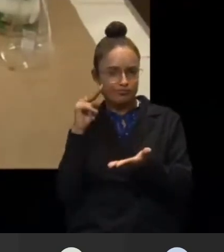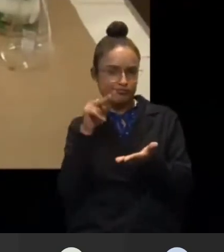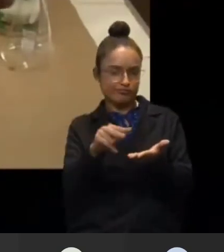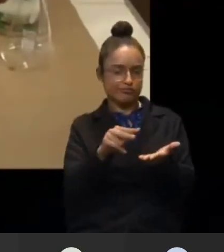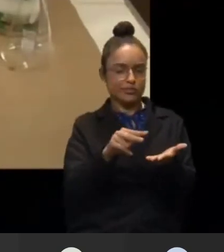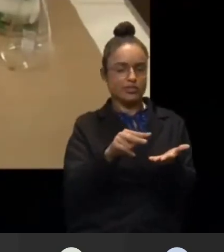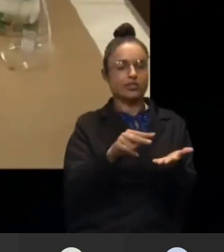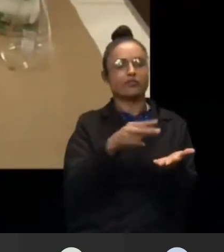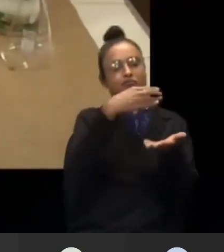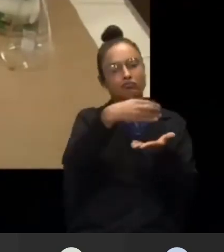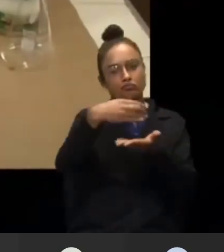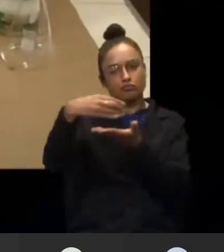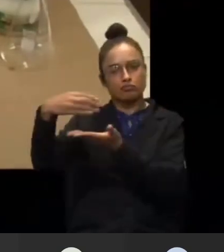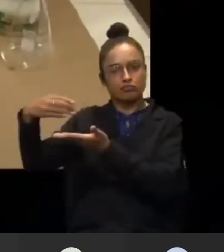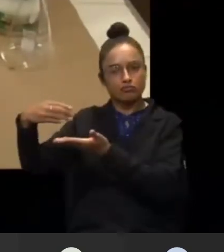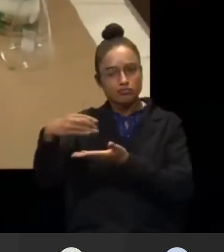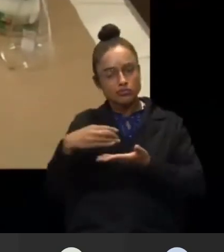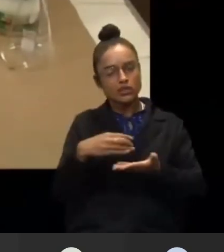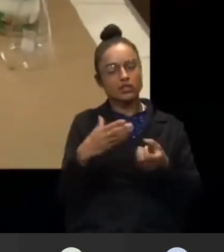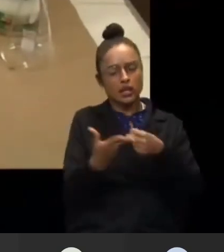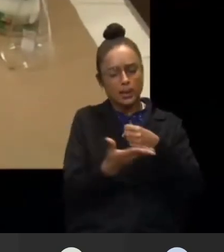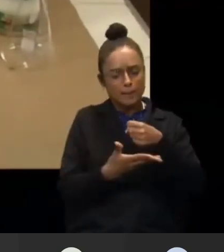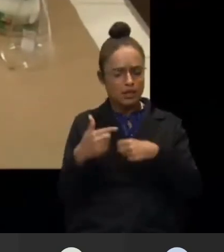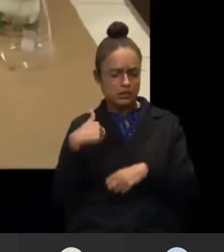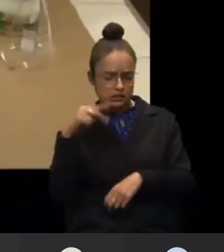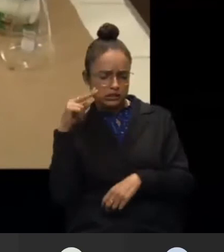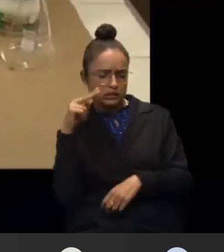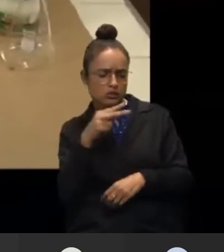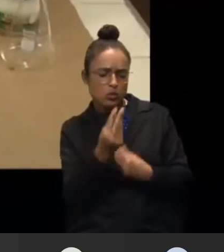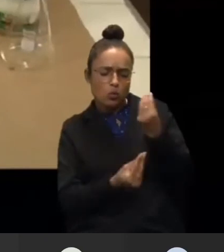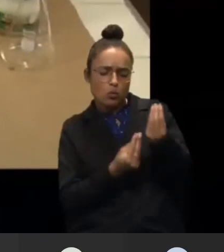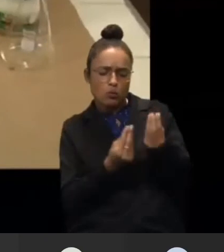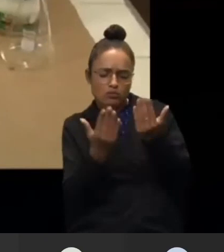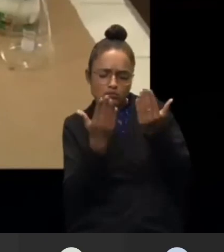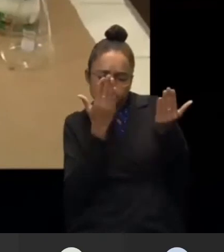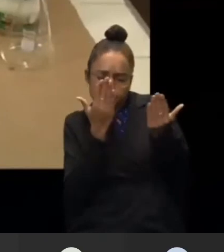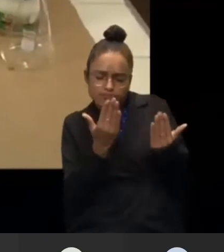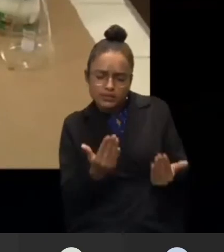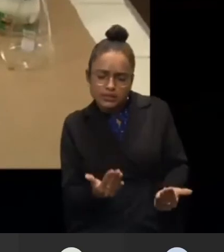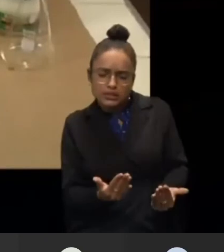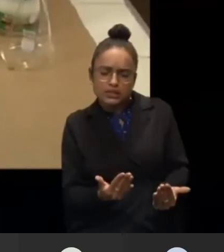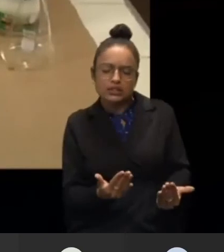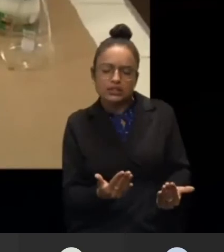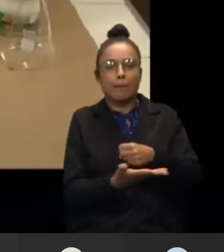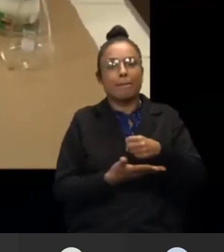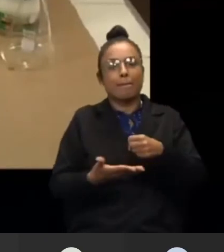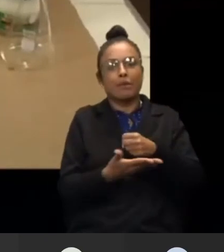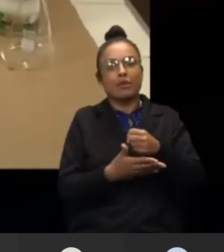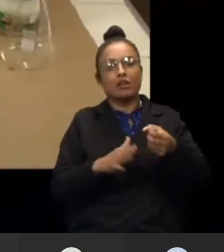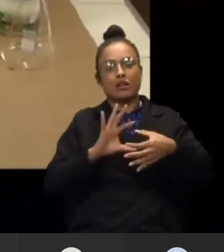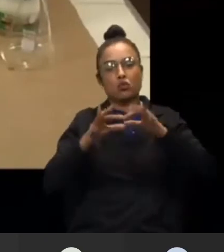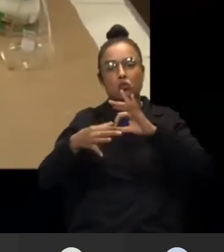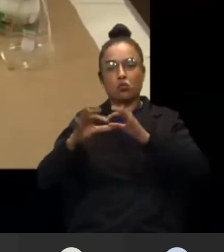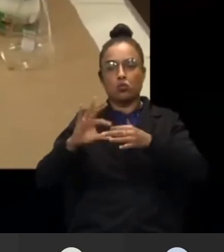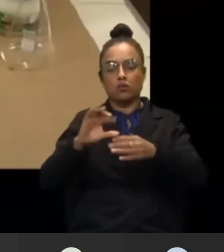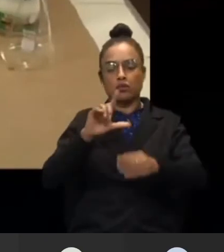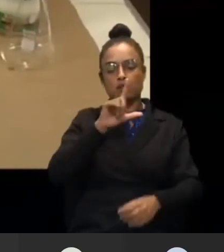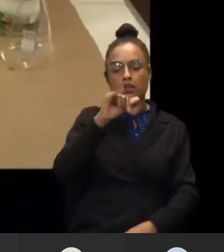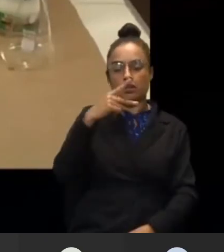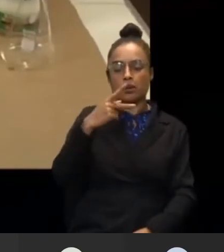serão como base para nós medirmos, serão a nossa matriz lipídica, a qual observaremos